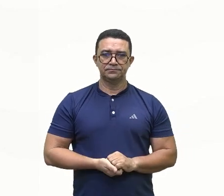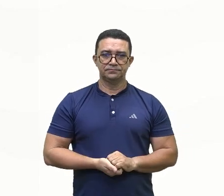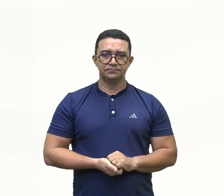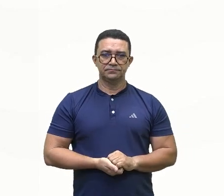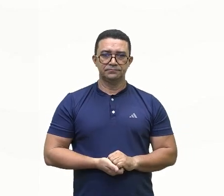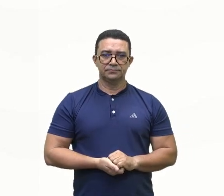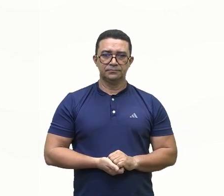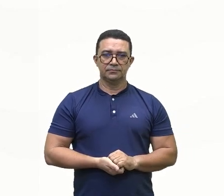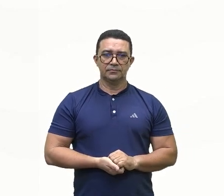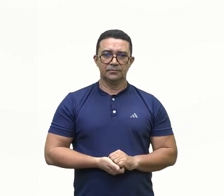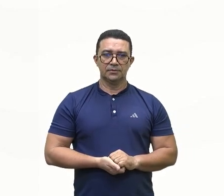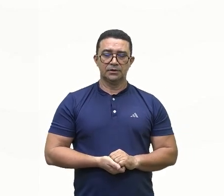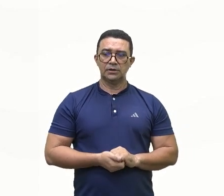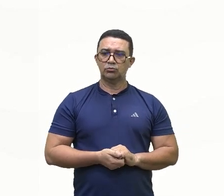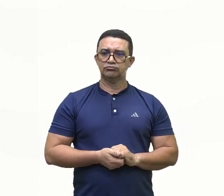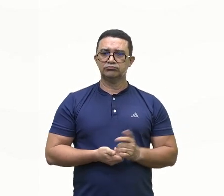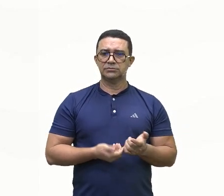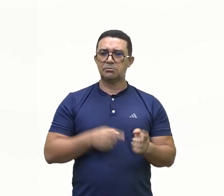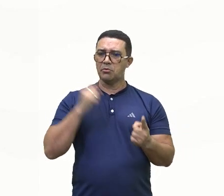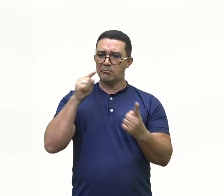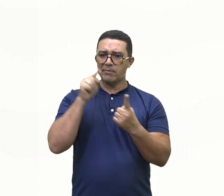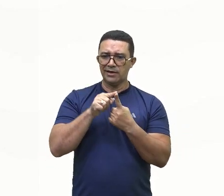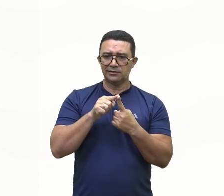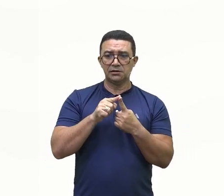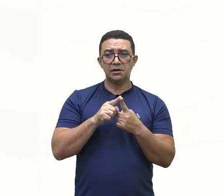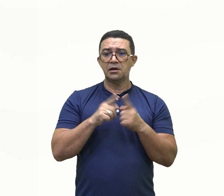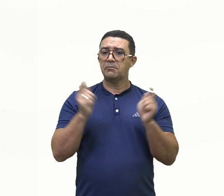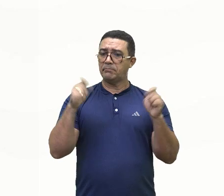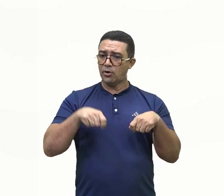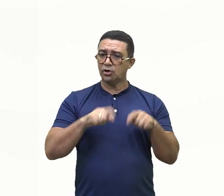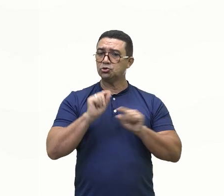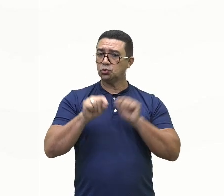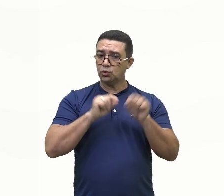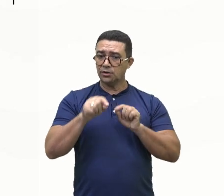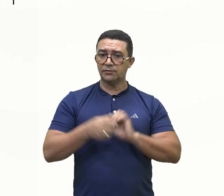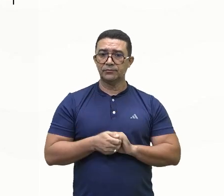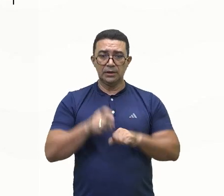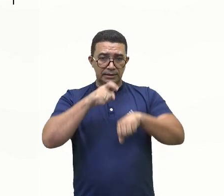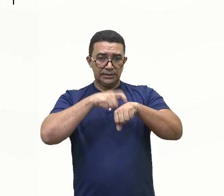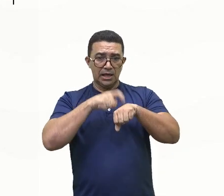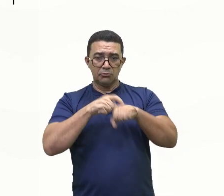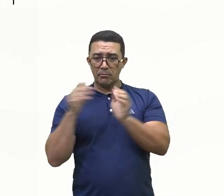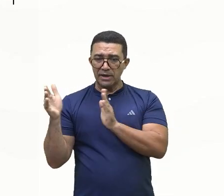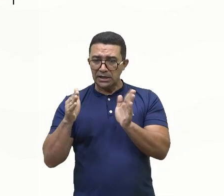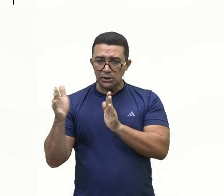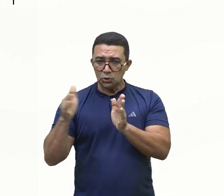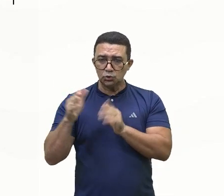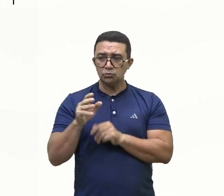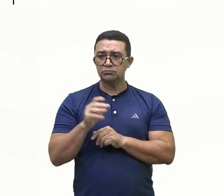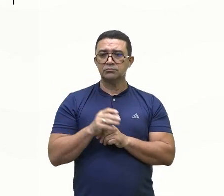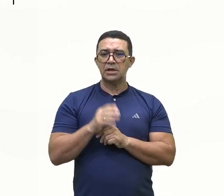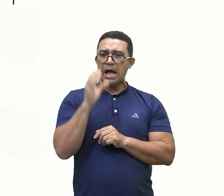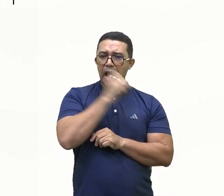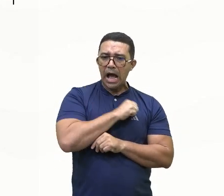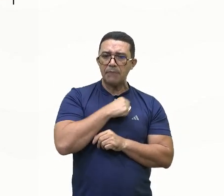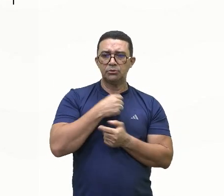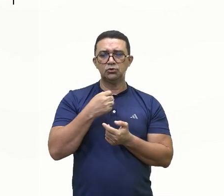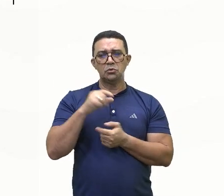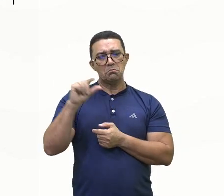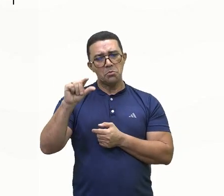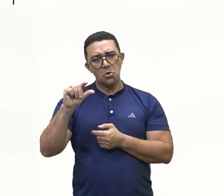curto, médio ou longo prazo, que é justamente esse tempo aí que você vai precisar, de